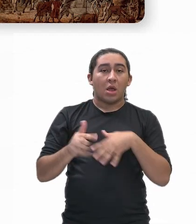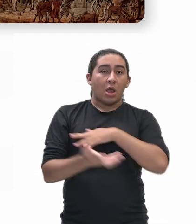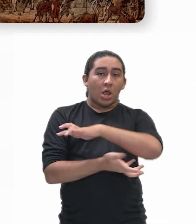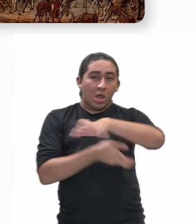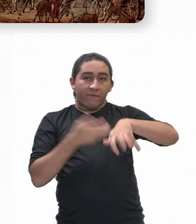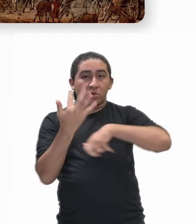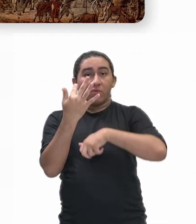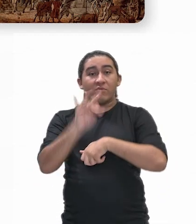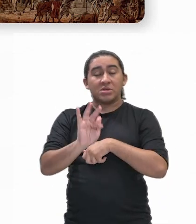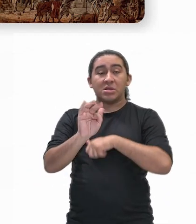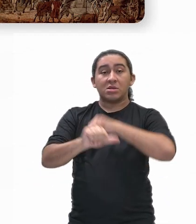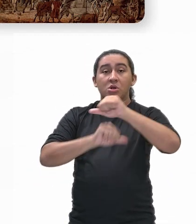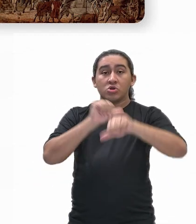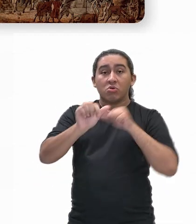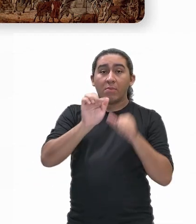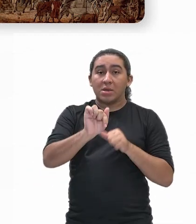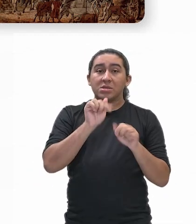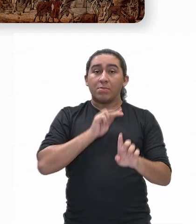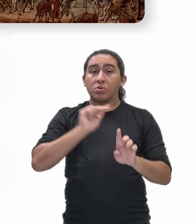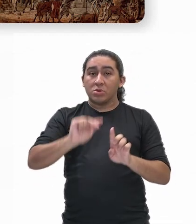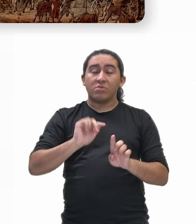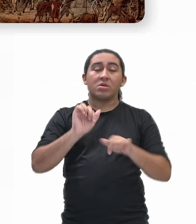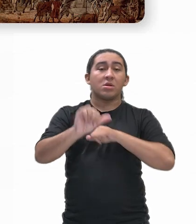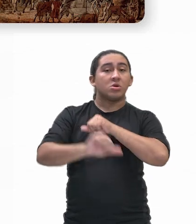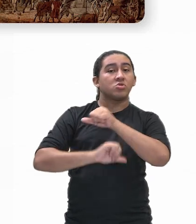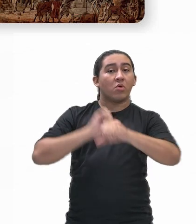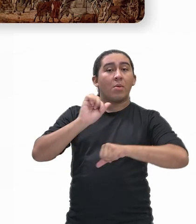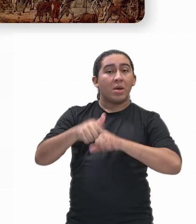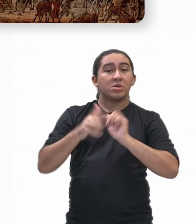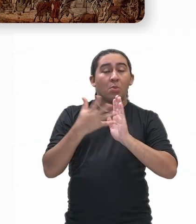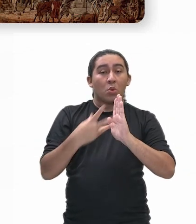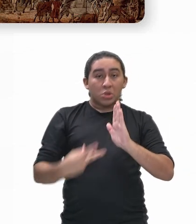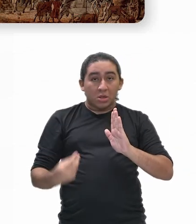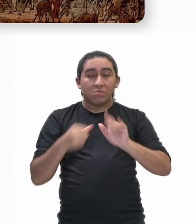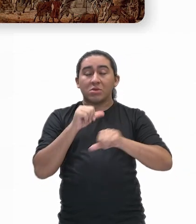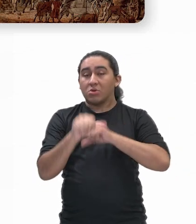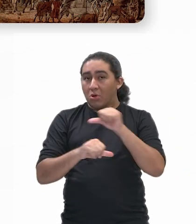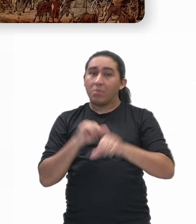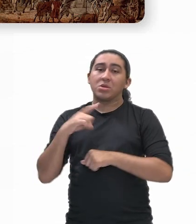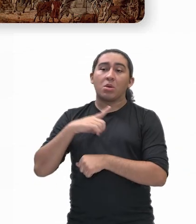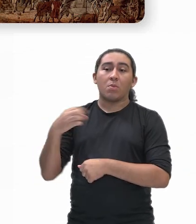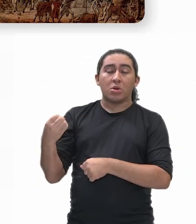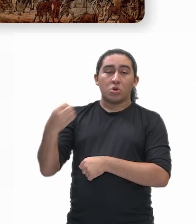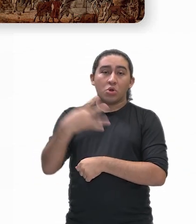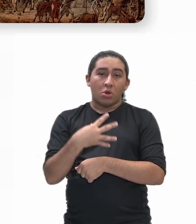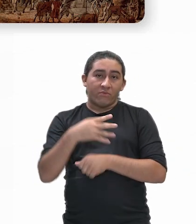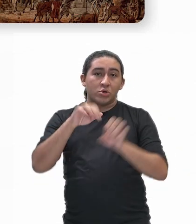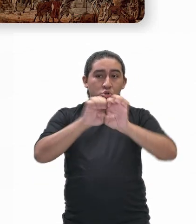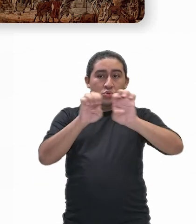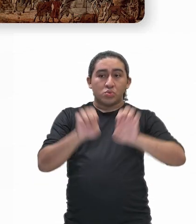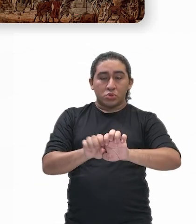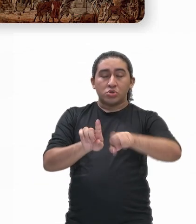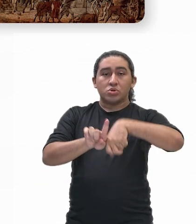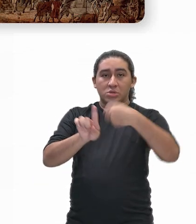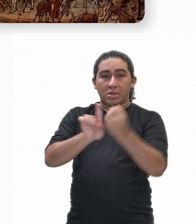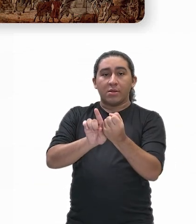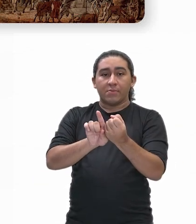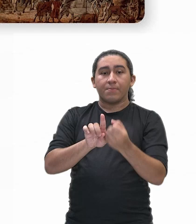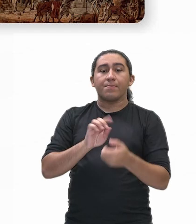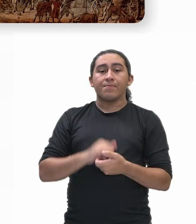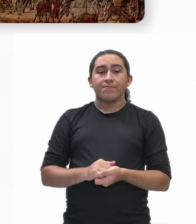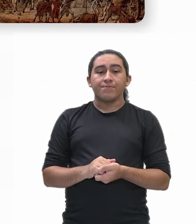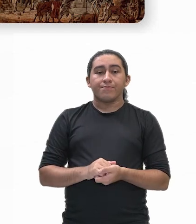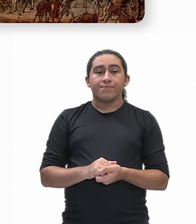vai mudar esse paradigma, vai mudar esse modelo, vai trazer uma nova configuração de sociedade.